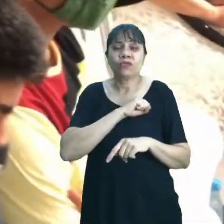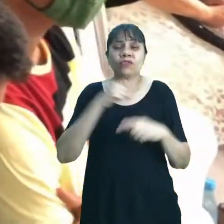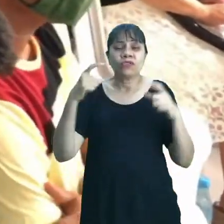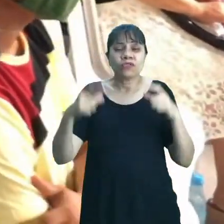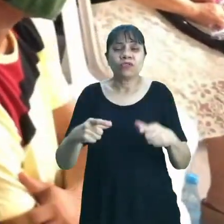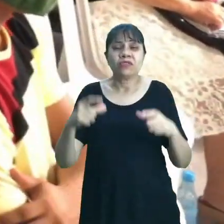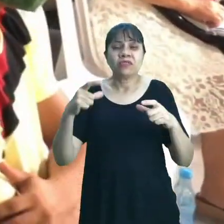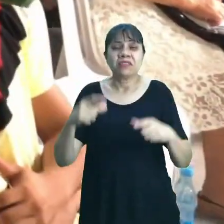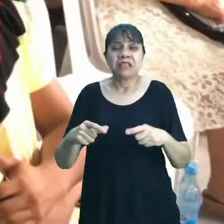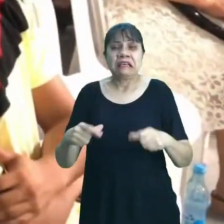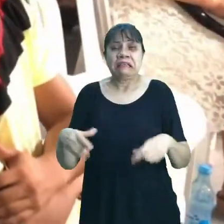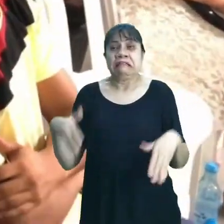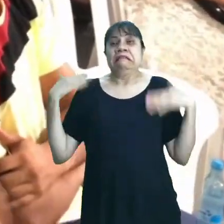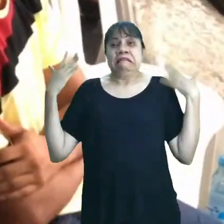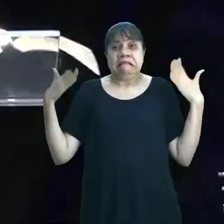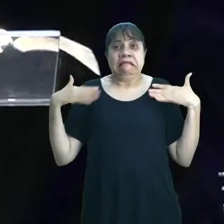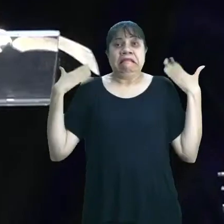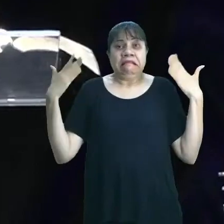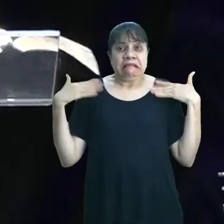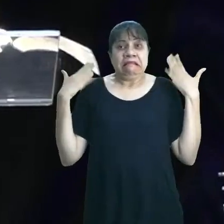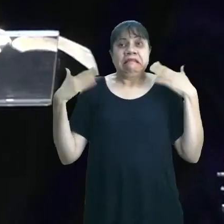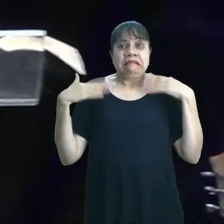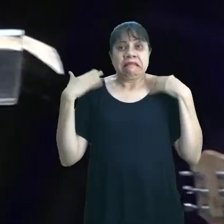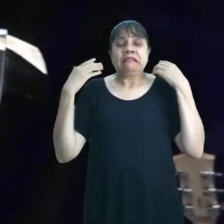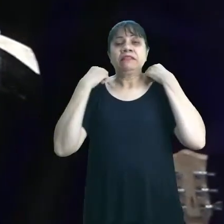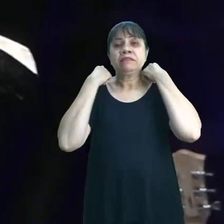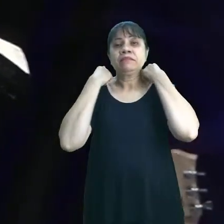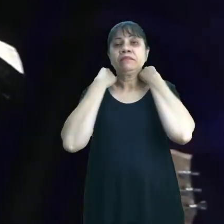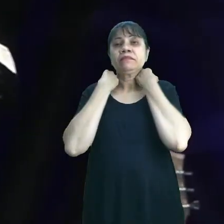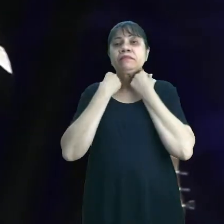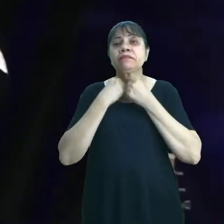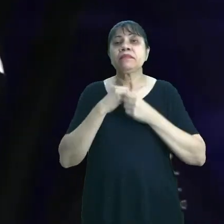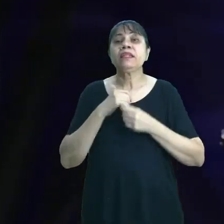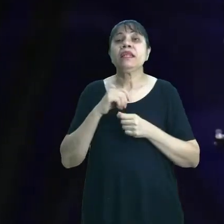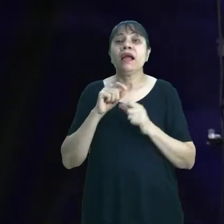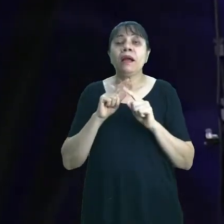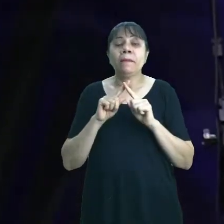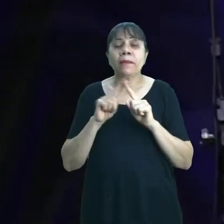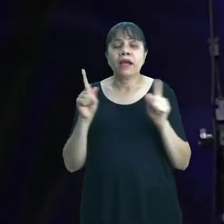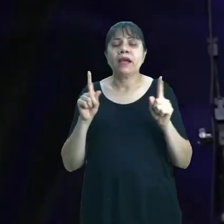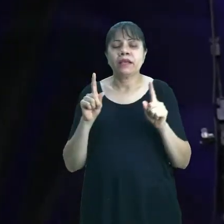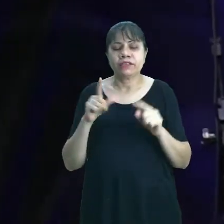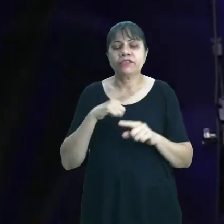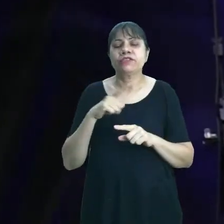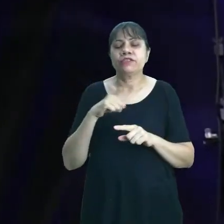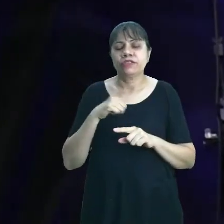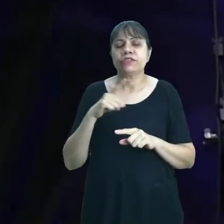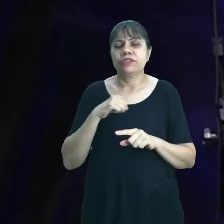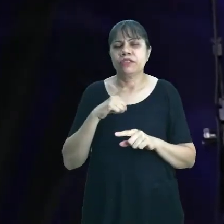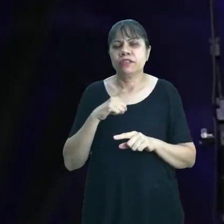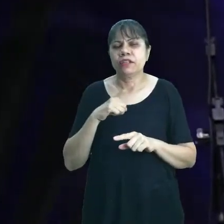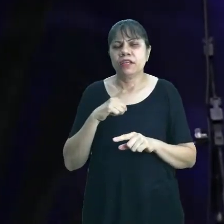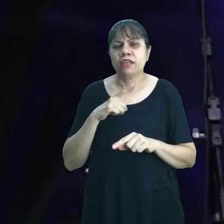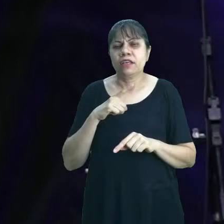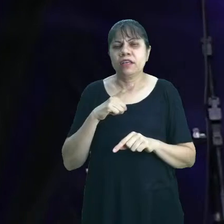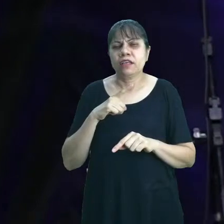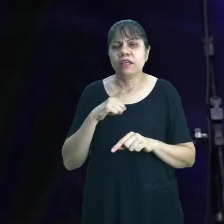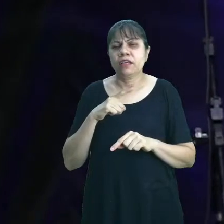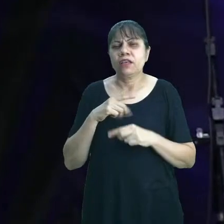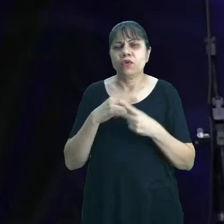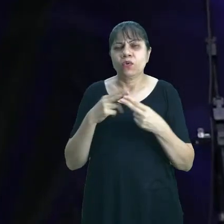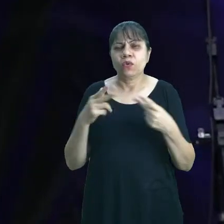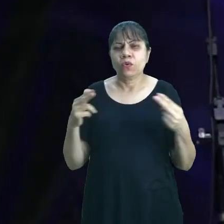fatores que são essenciais na nossa vida. E é isso que ele fala aqui.